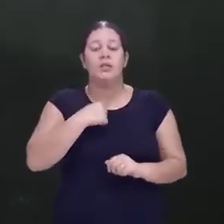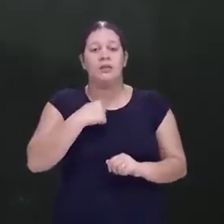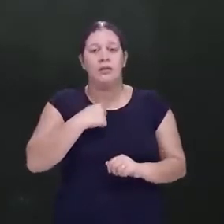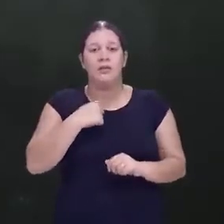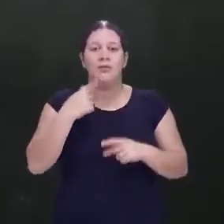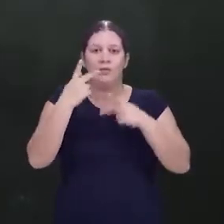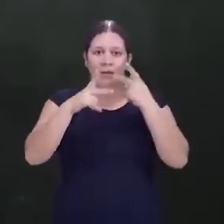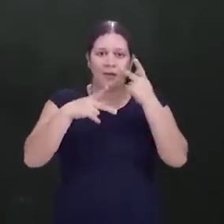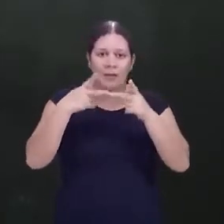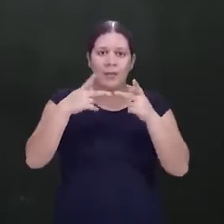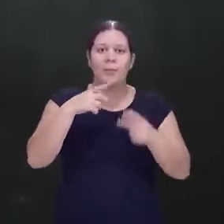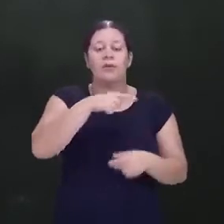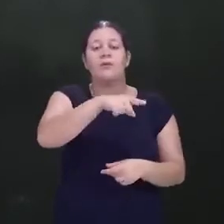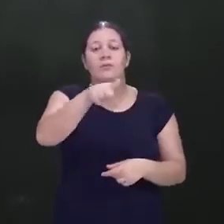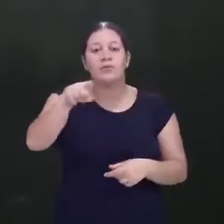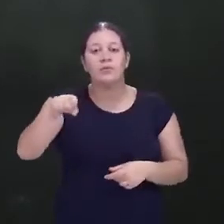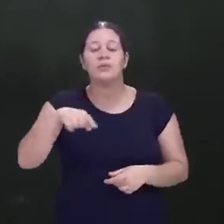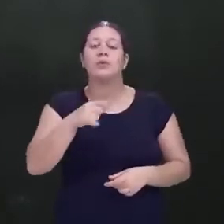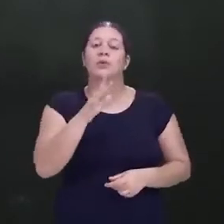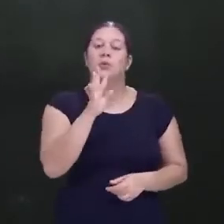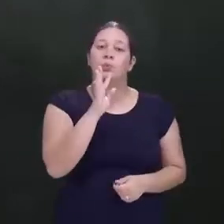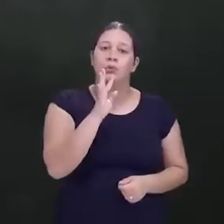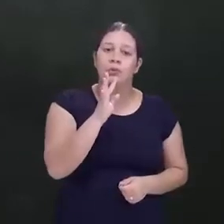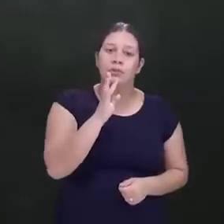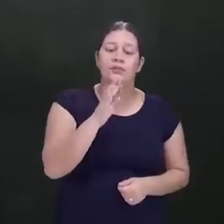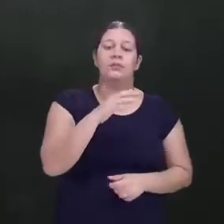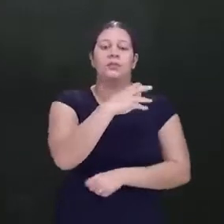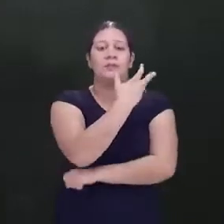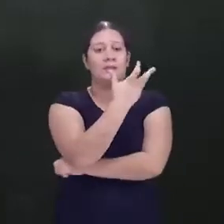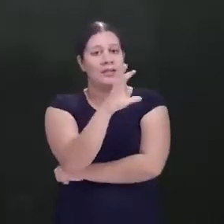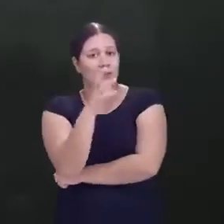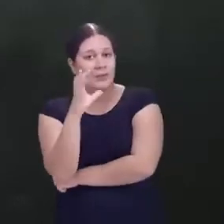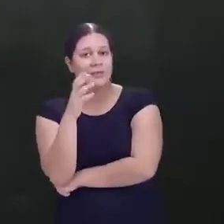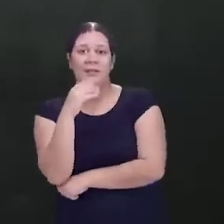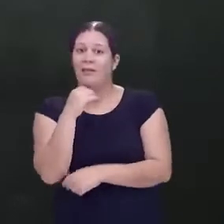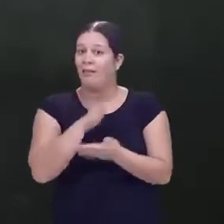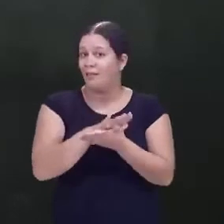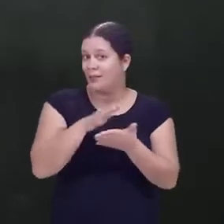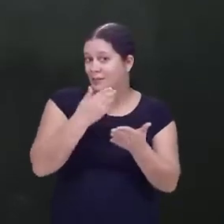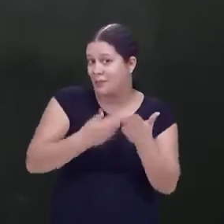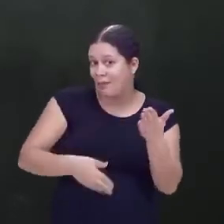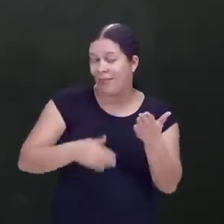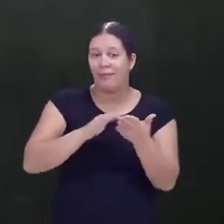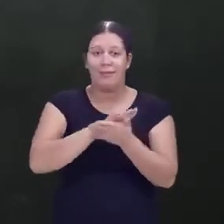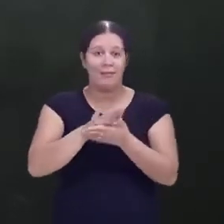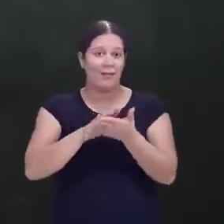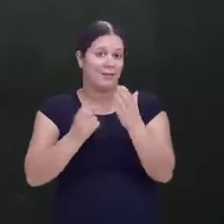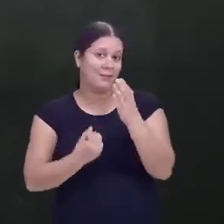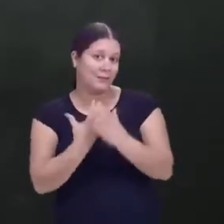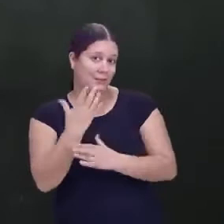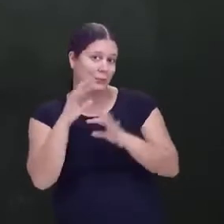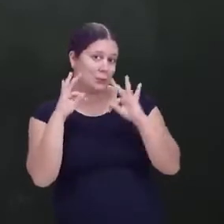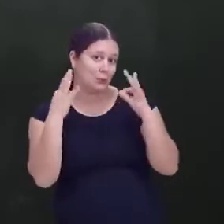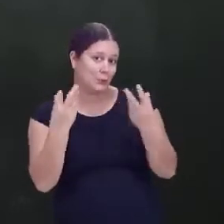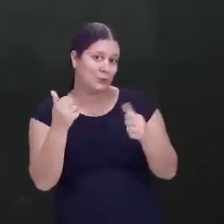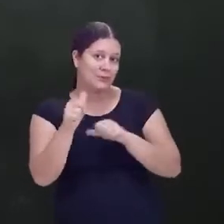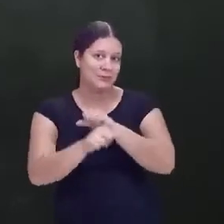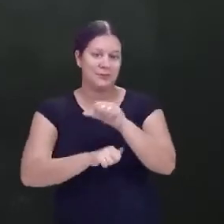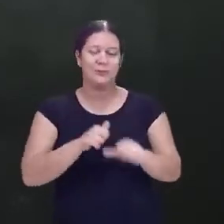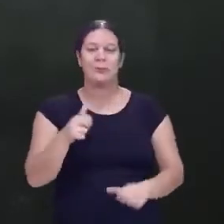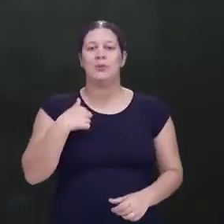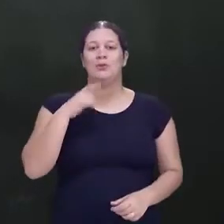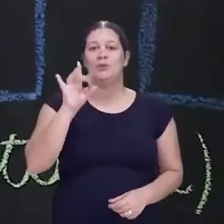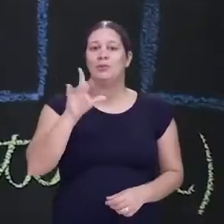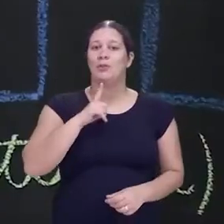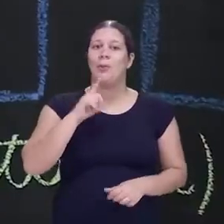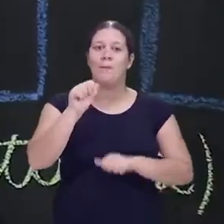ela ficou conhecida popularmente como na natureza, nada se perde, nada se cria. Tudo se transforma. Eu tenho só uma